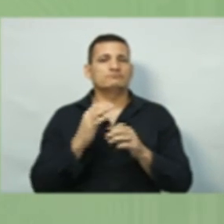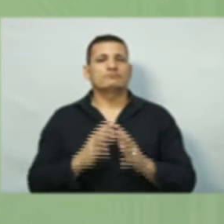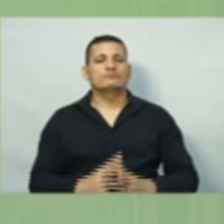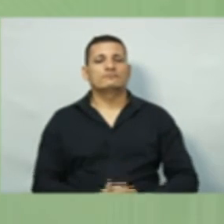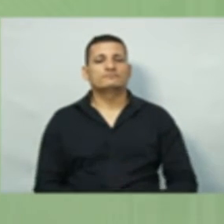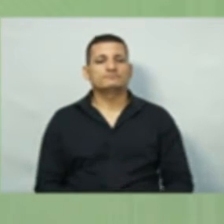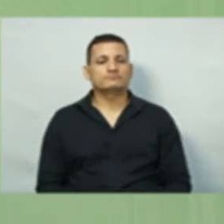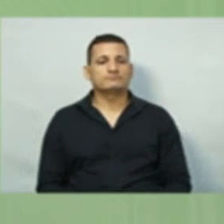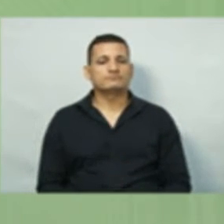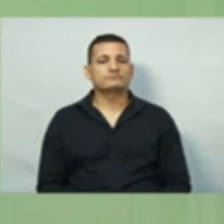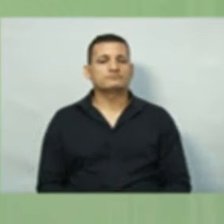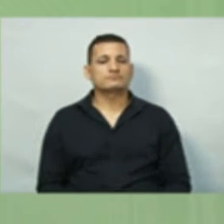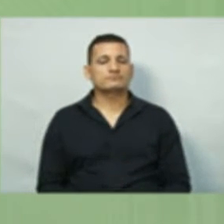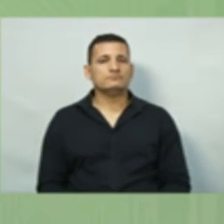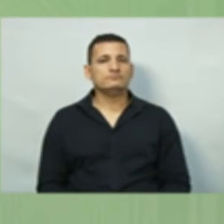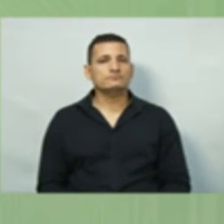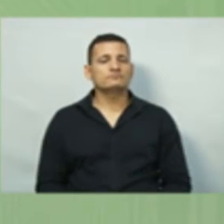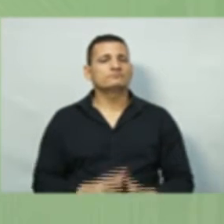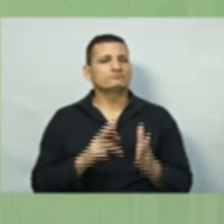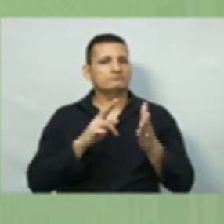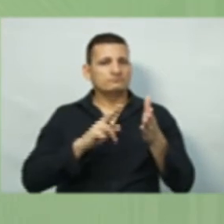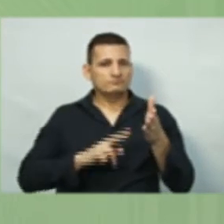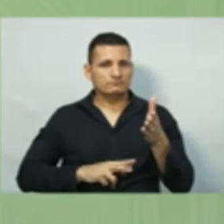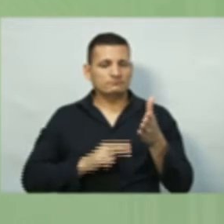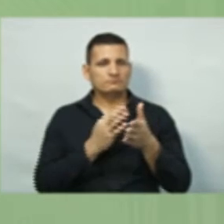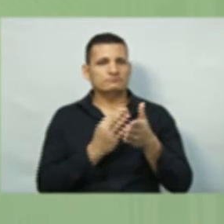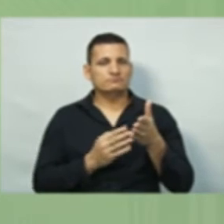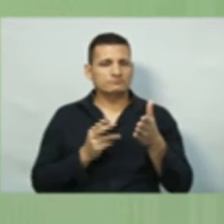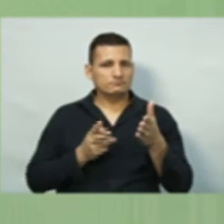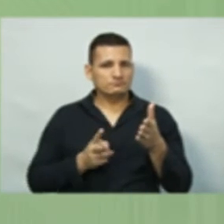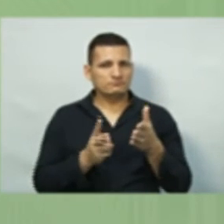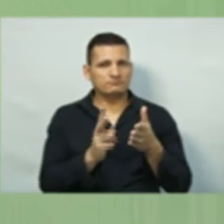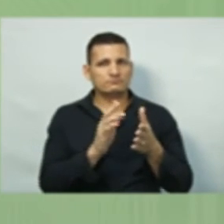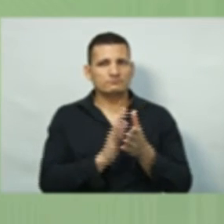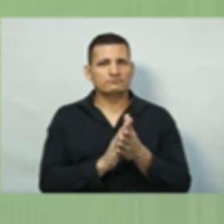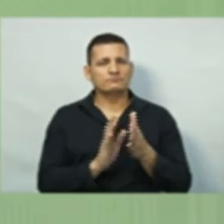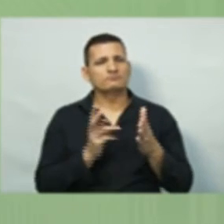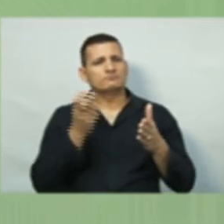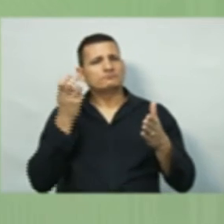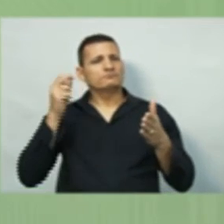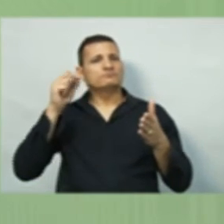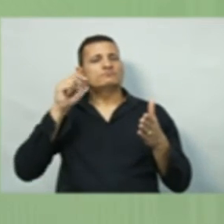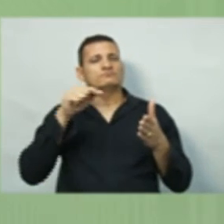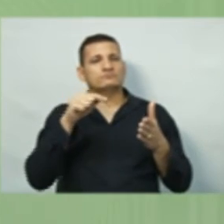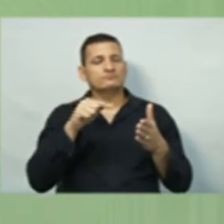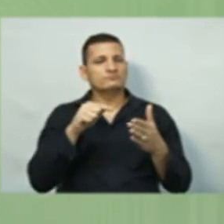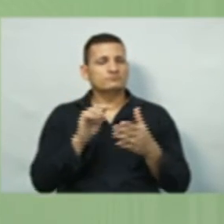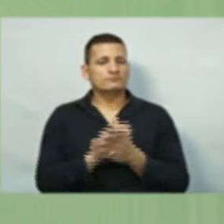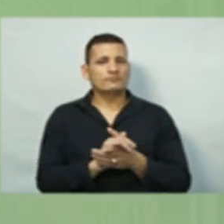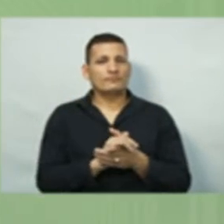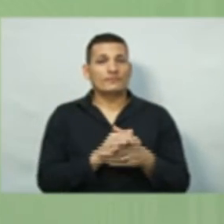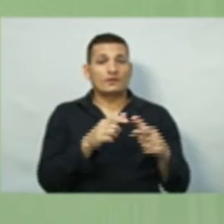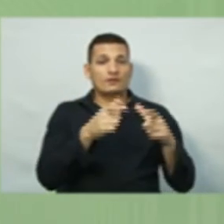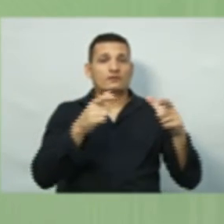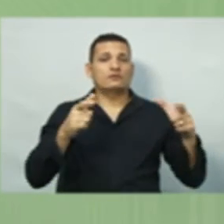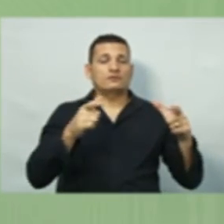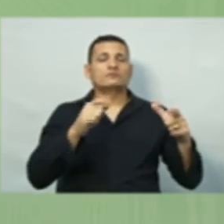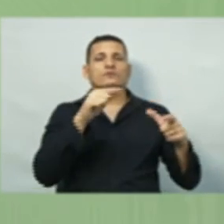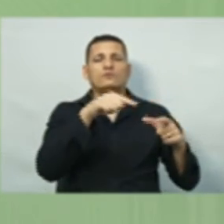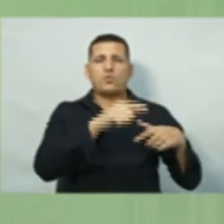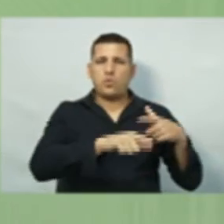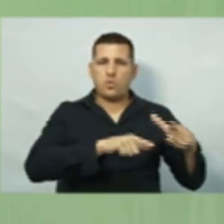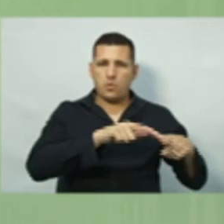Dando procedimento à leitura do nosso texto, a gente vê que o crescimento da produtividade de um país